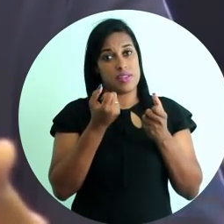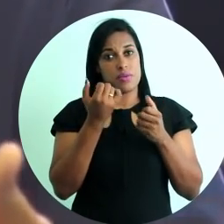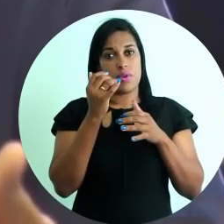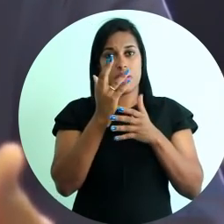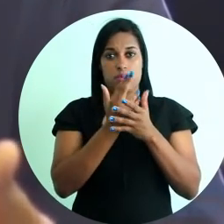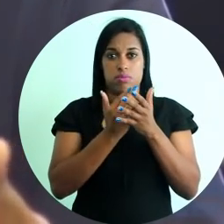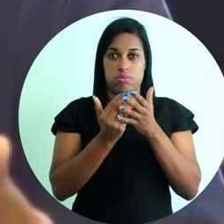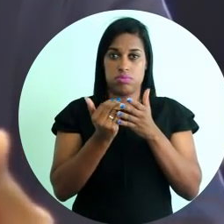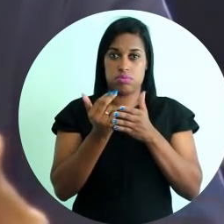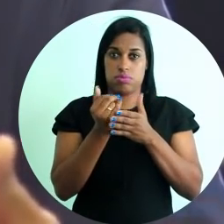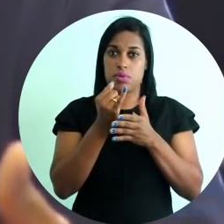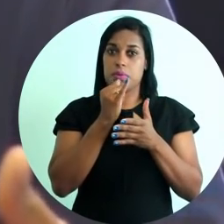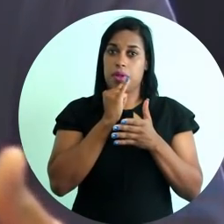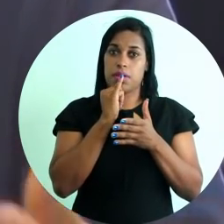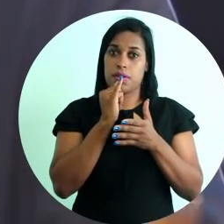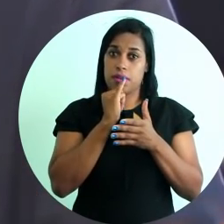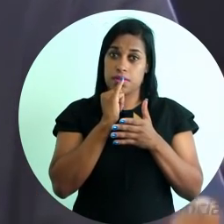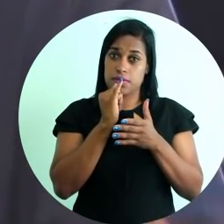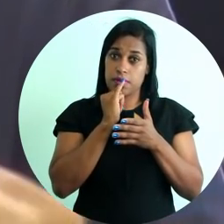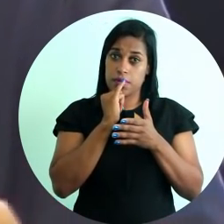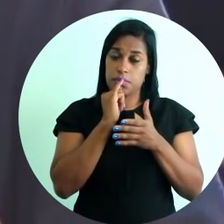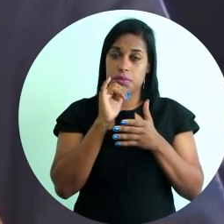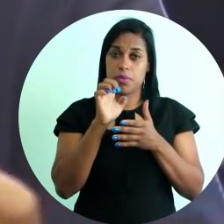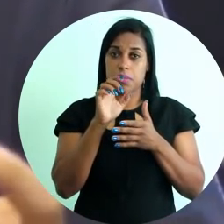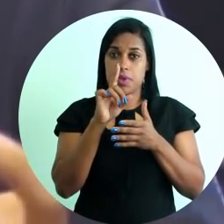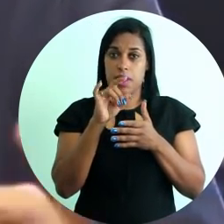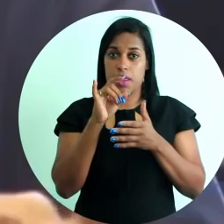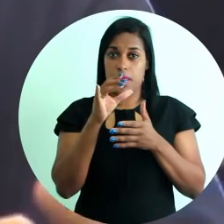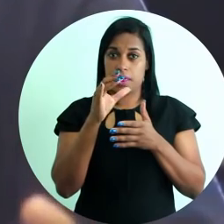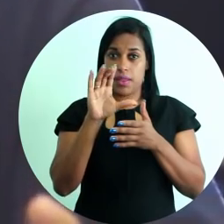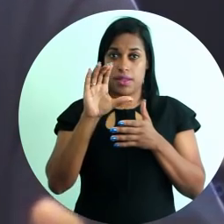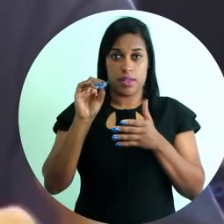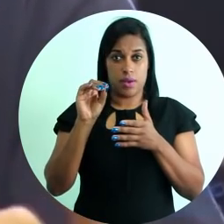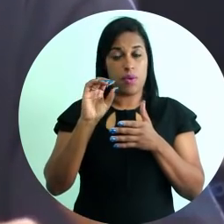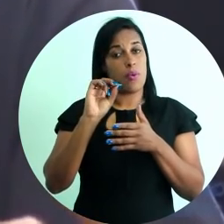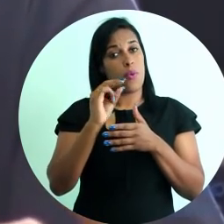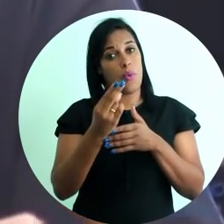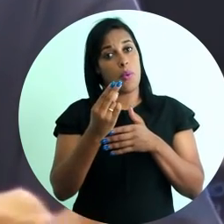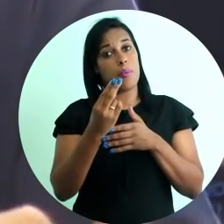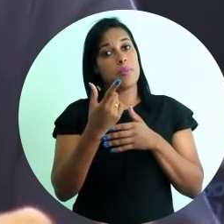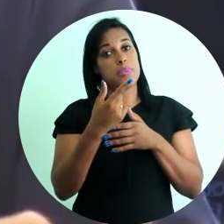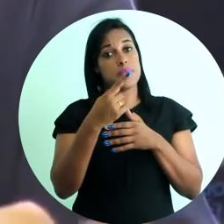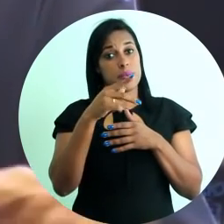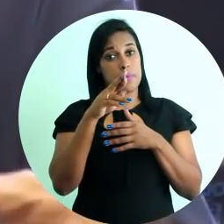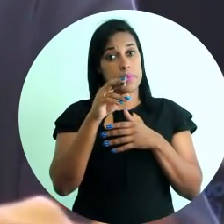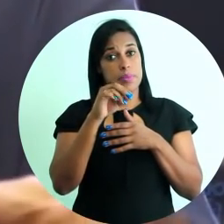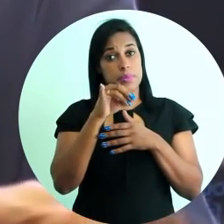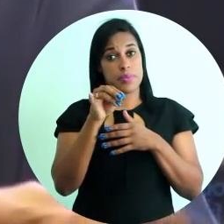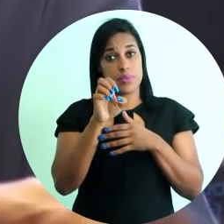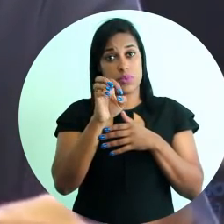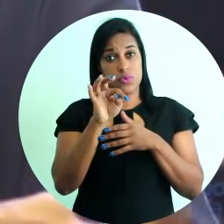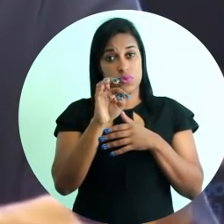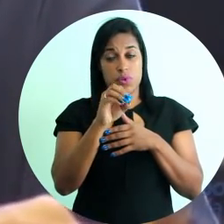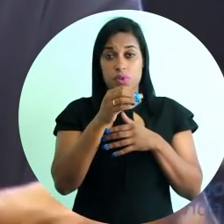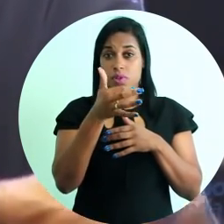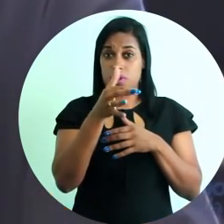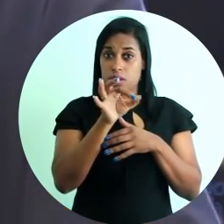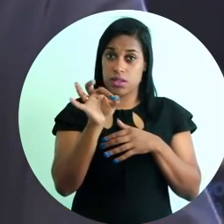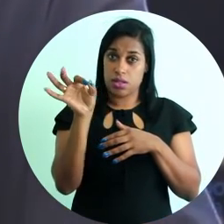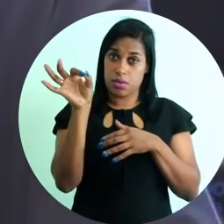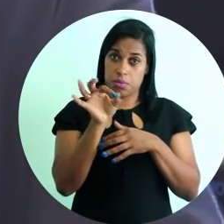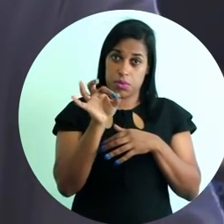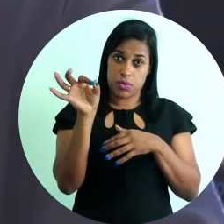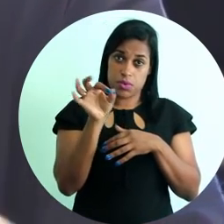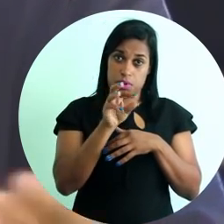essas imagens chegam, por exemplo, para edição ou para que ela seja encaixada em um projeto, ela não está 100%